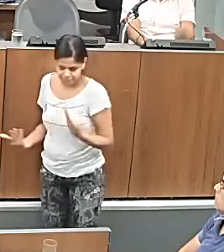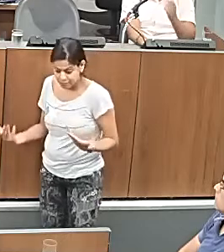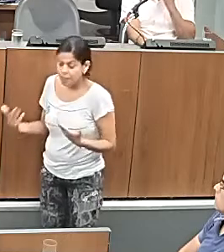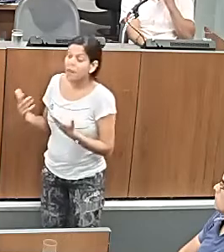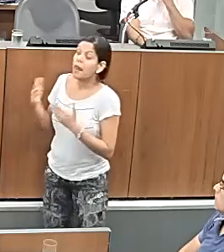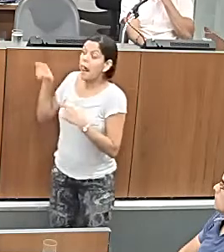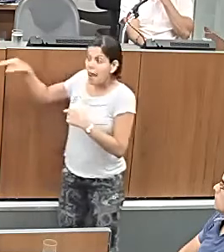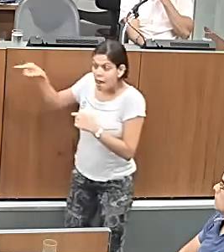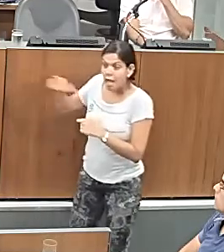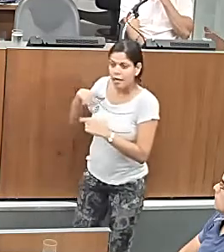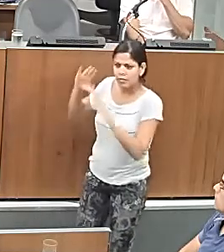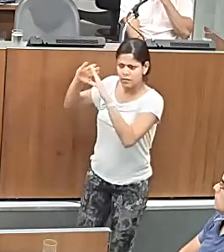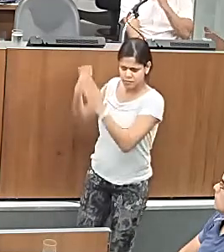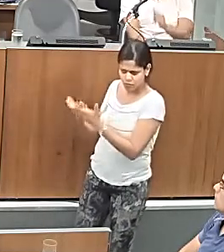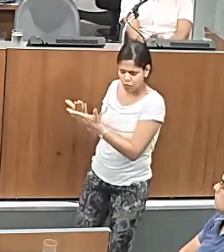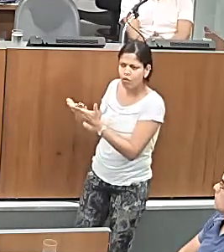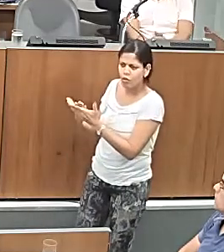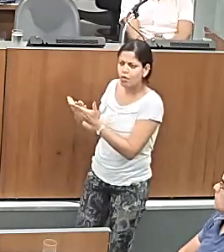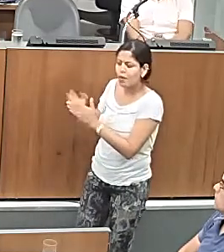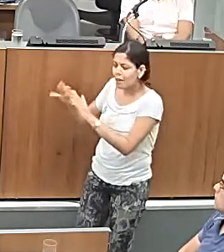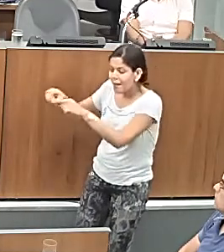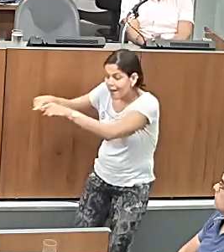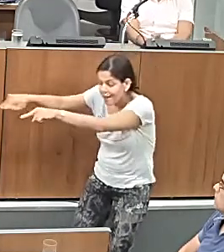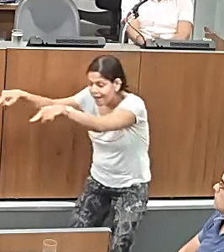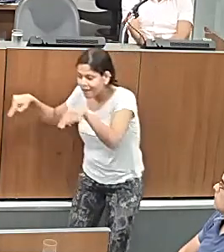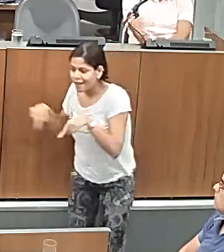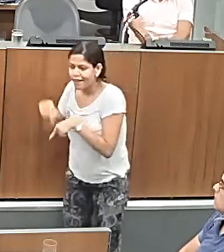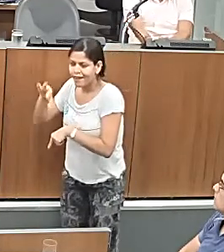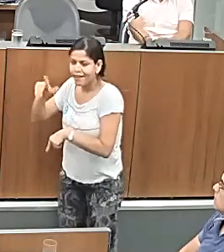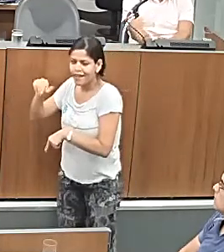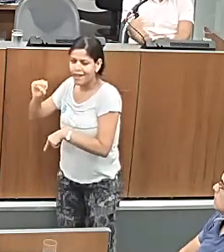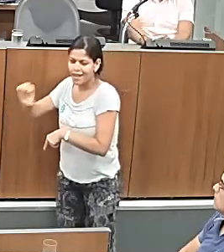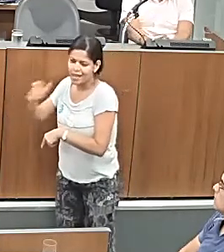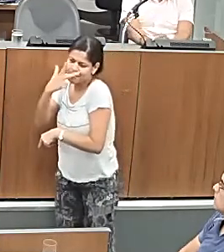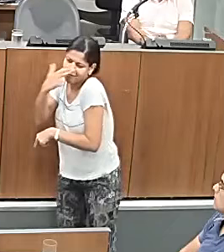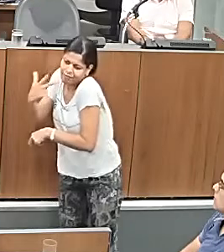Betim, enfrentamos dificuldades em relação à educação de surdos.